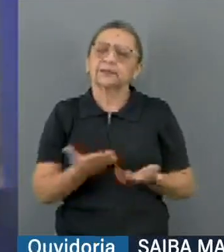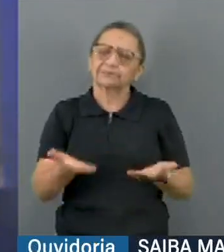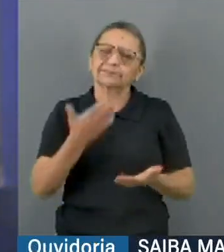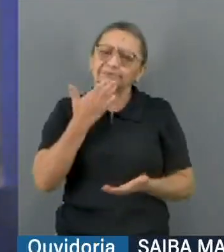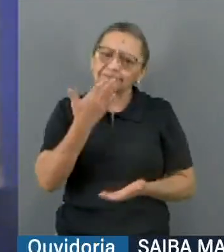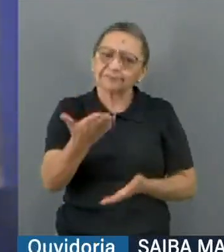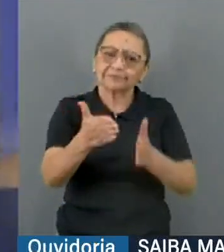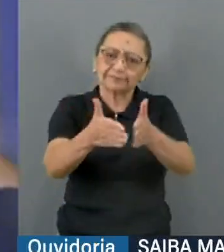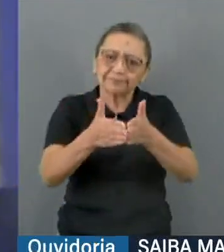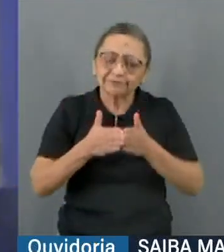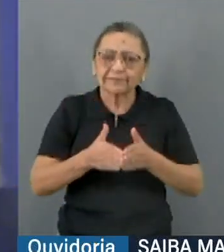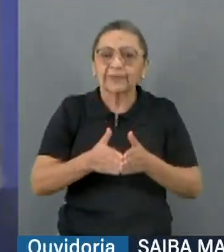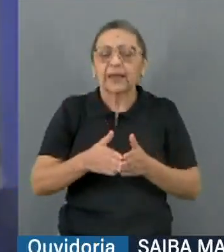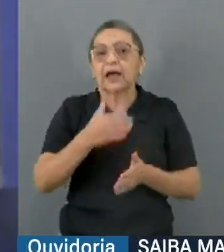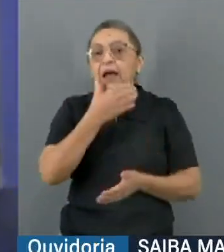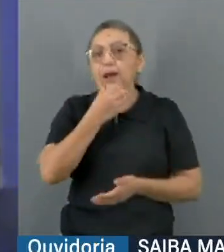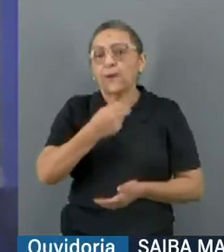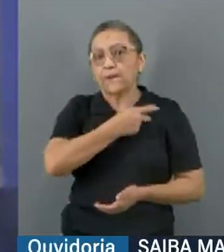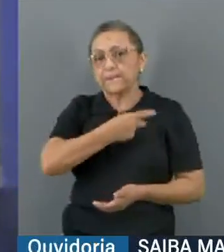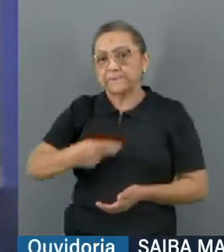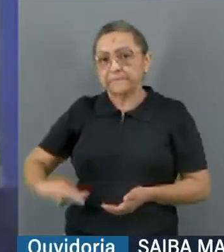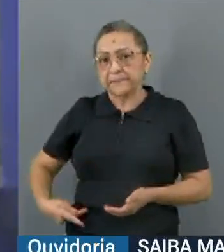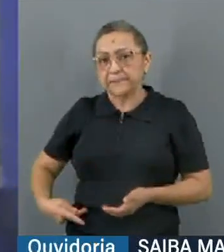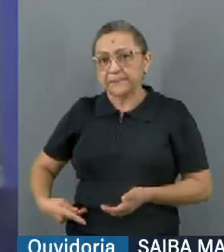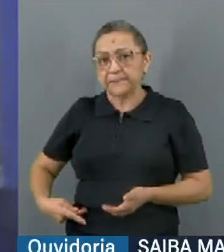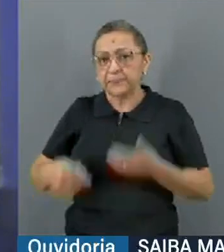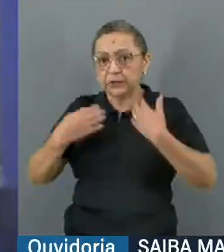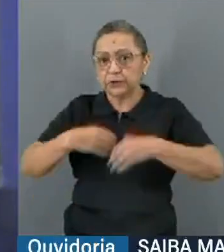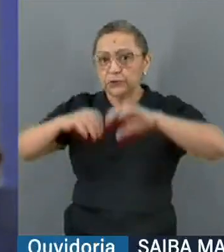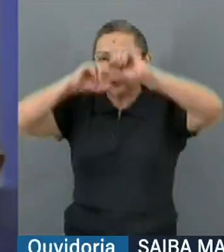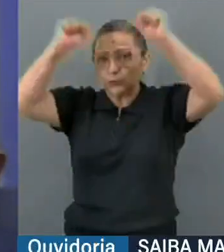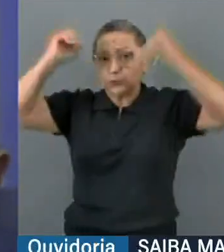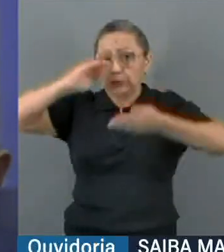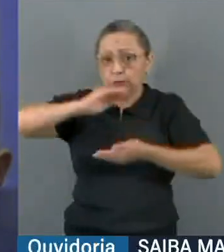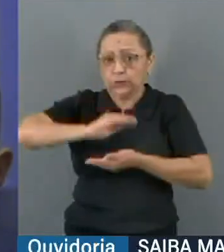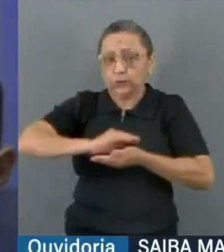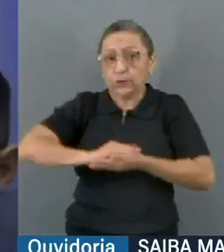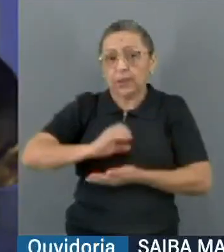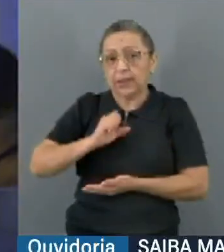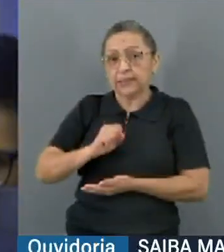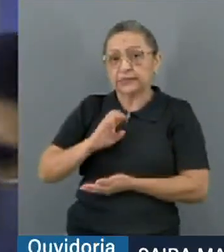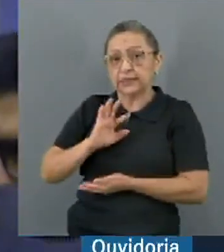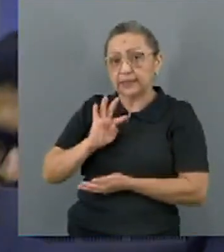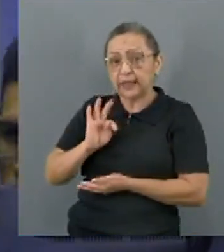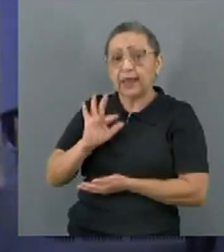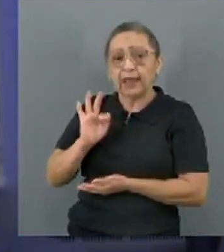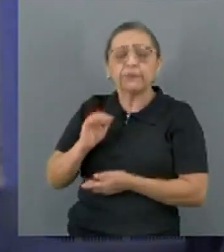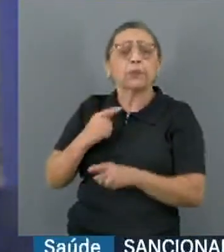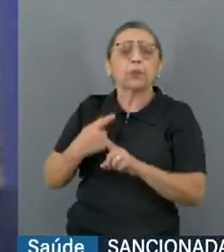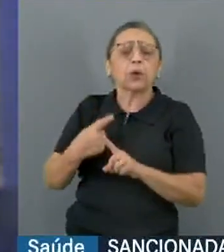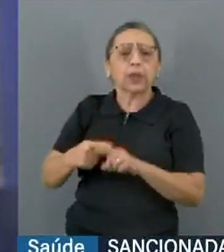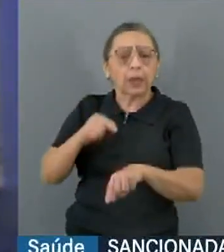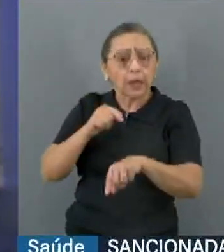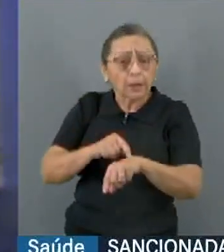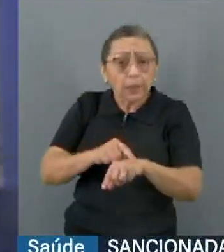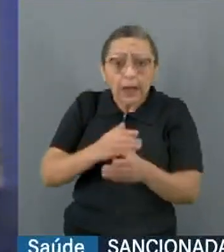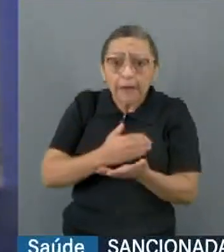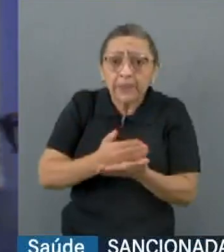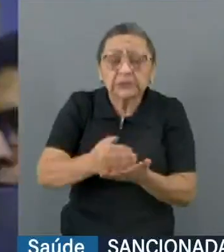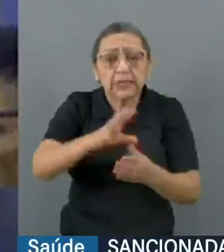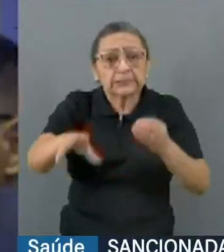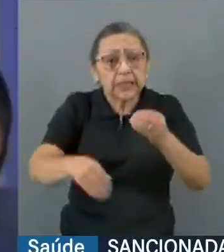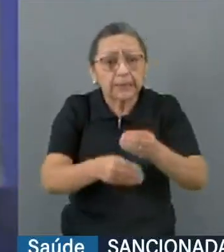ao presidente do Supremo Tribunal Federal, porque a partir desse momento, essa emenda constitucional